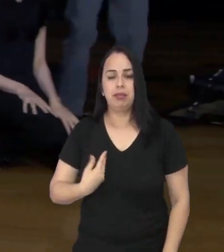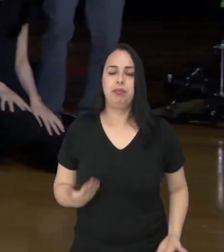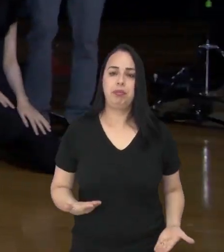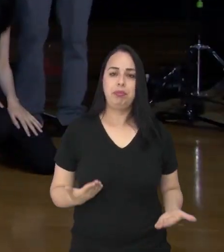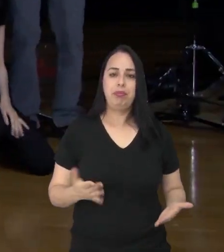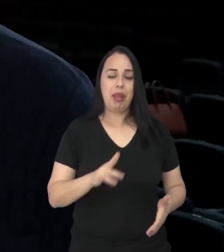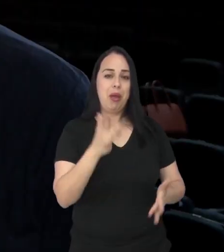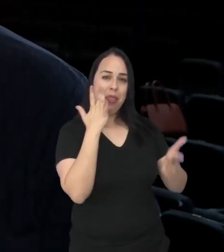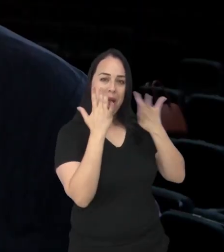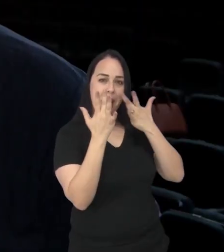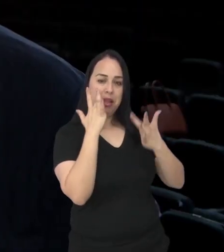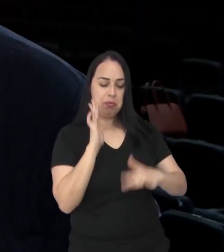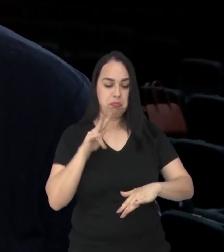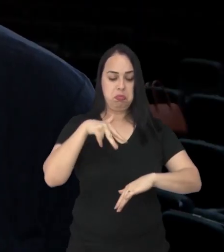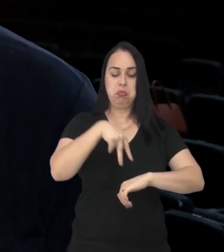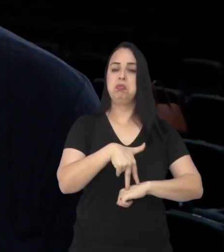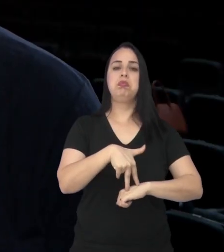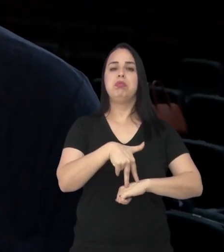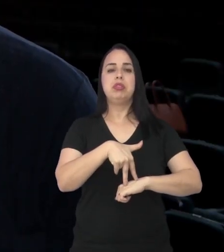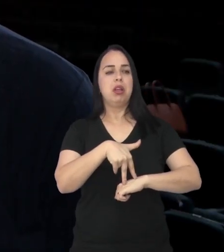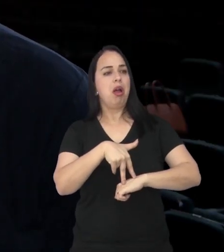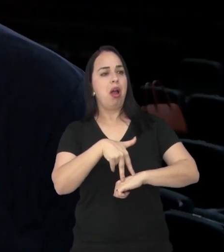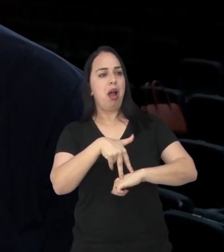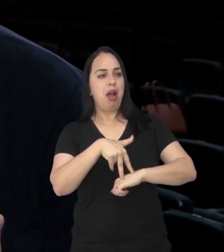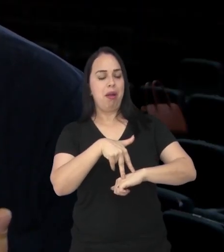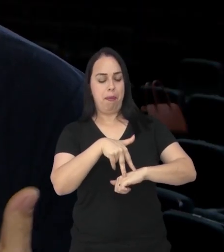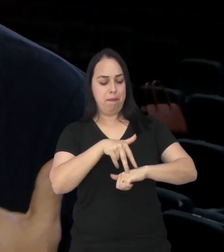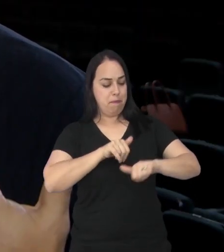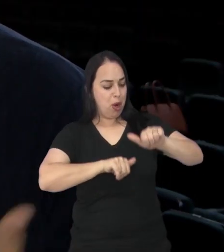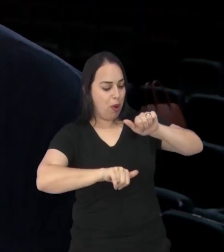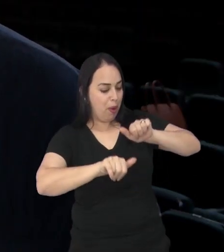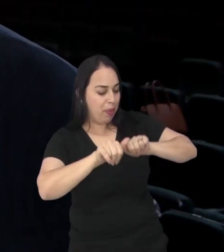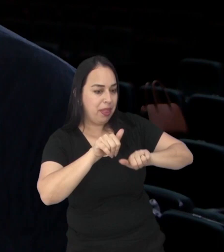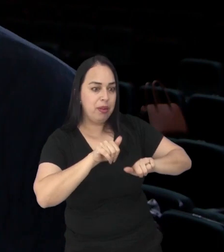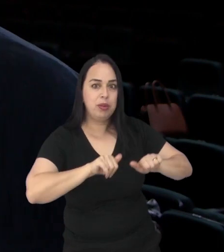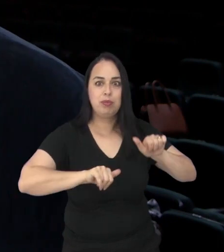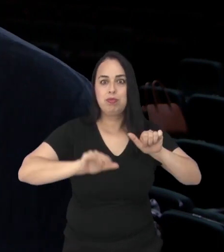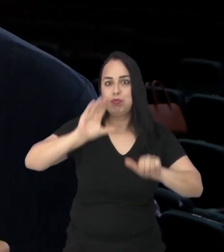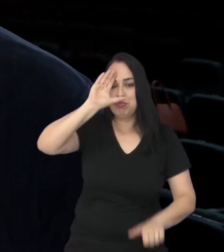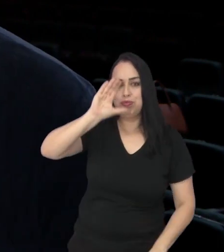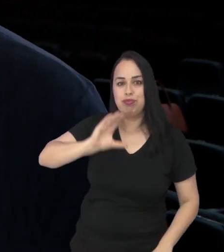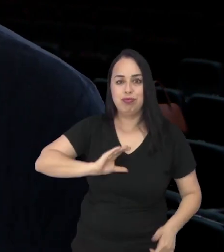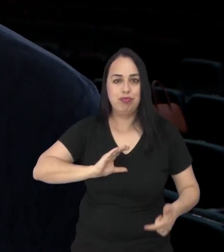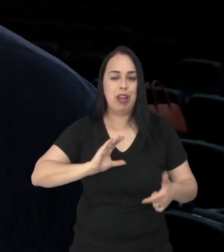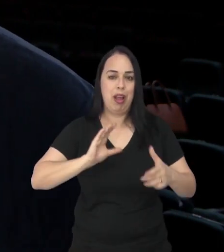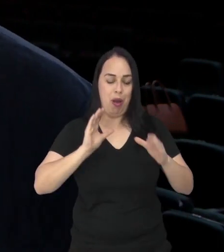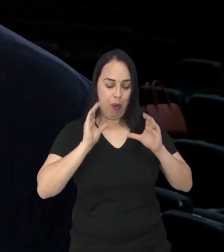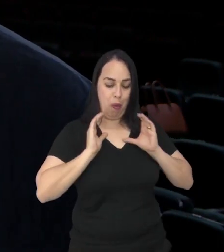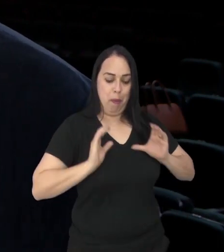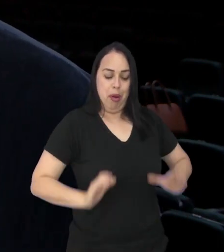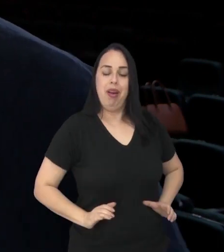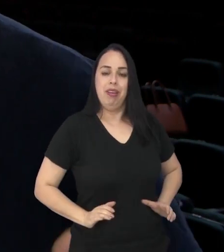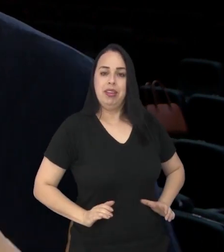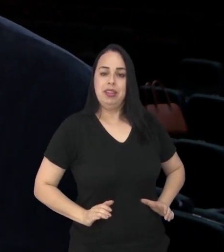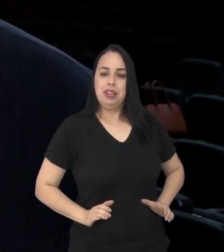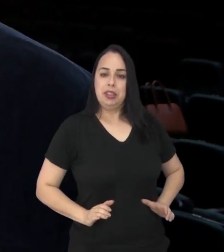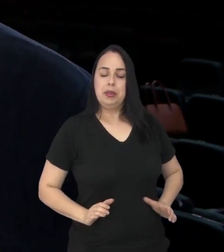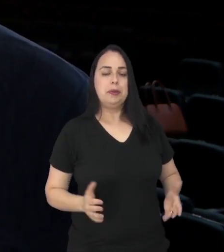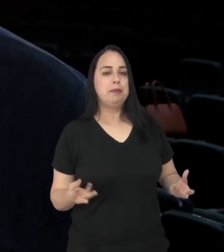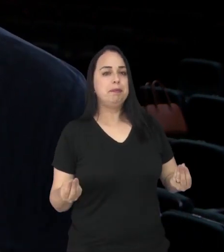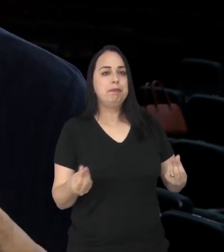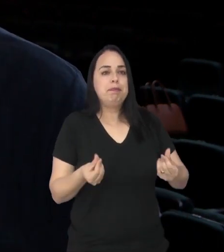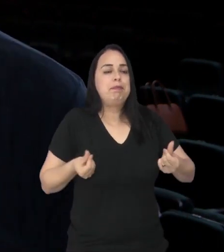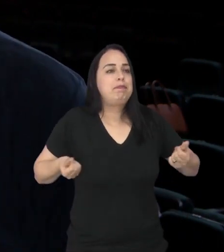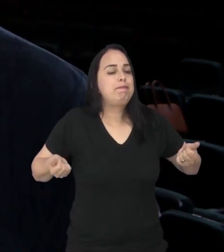sobe no palco. E o teatro, ele muda a pessoa, ele muda